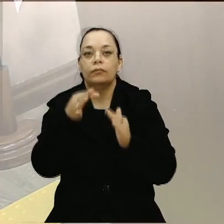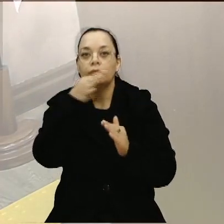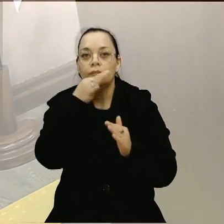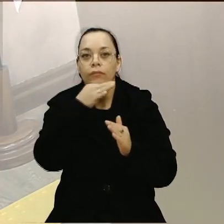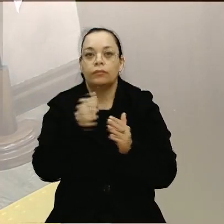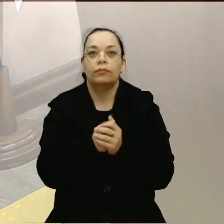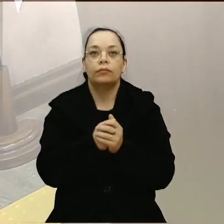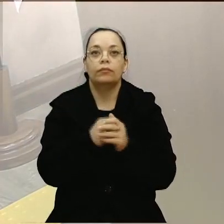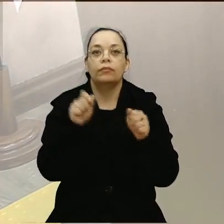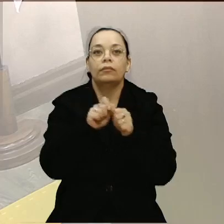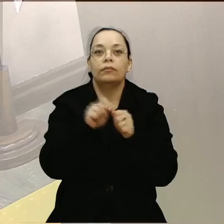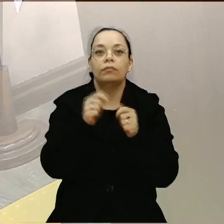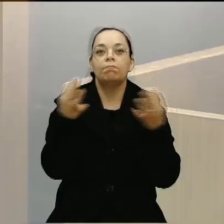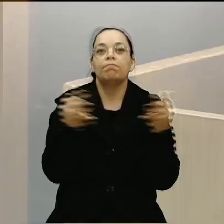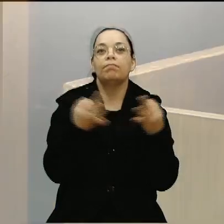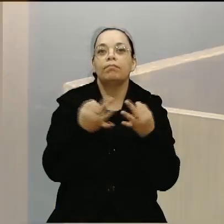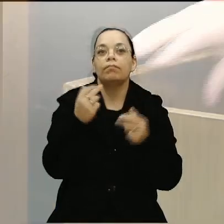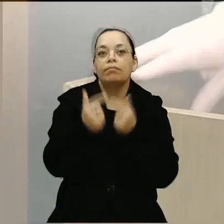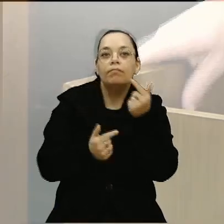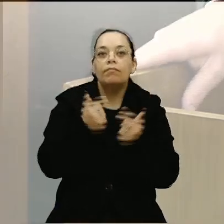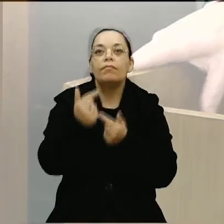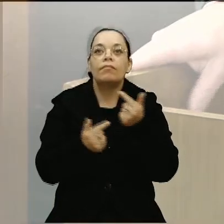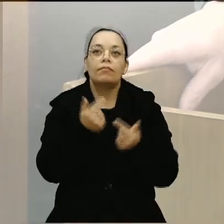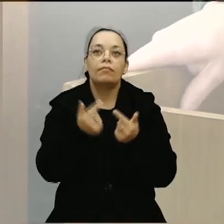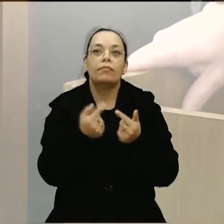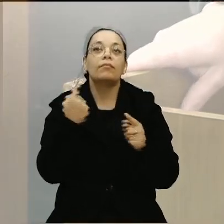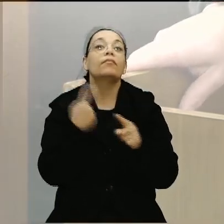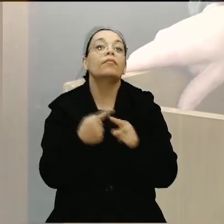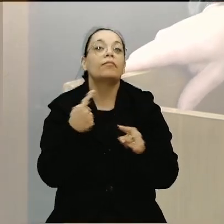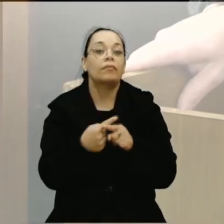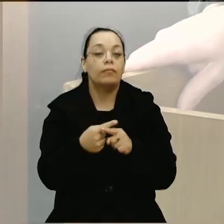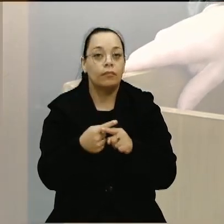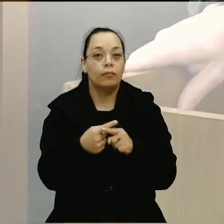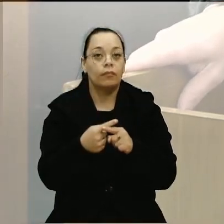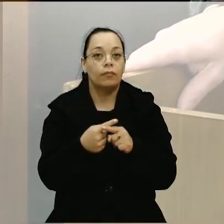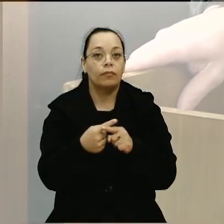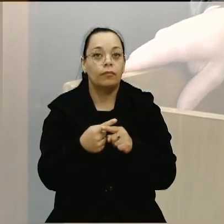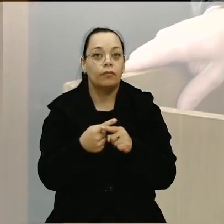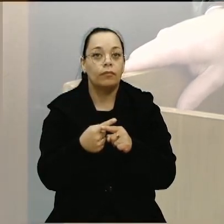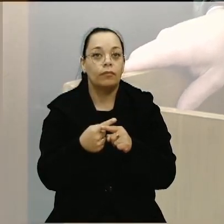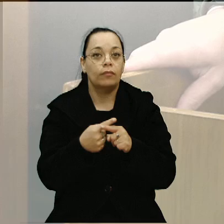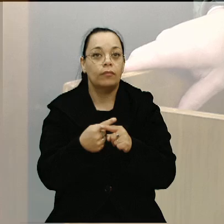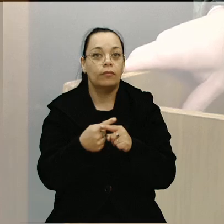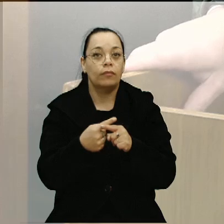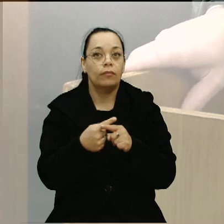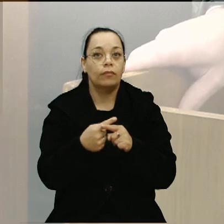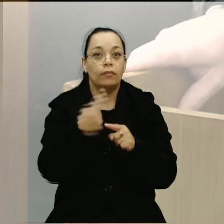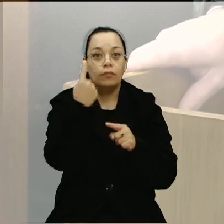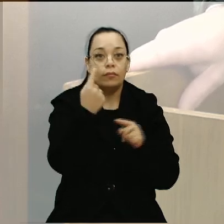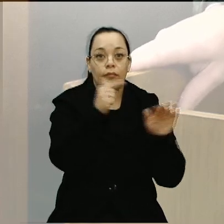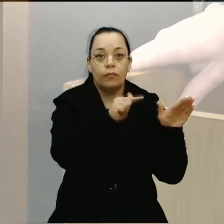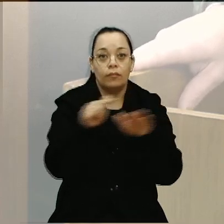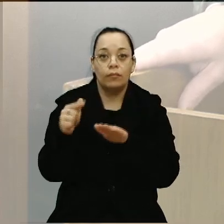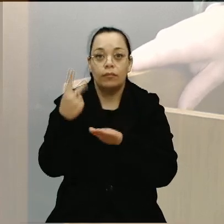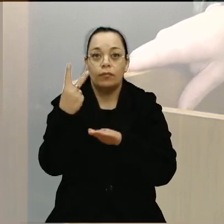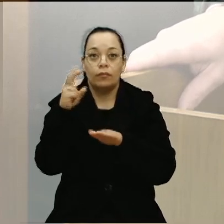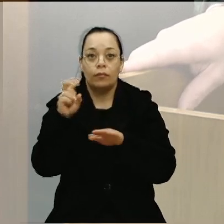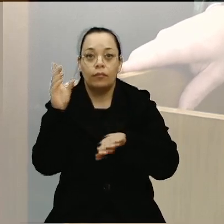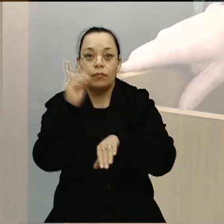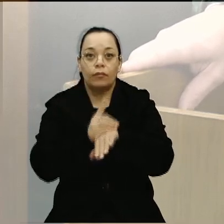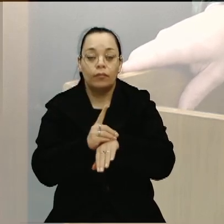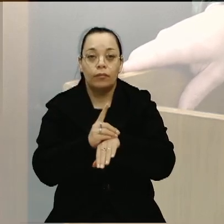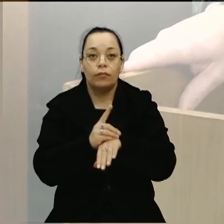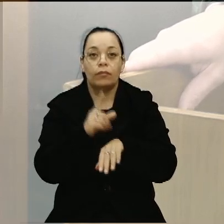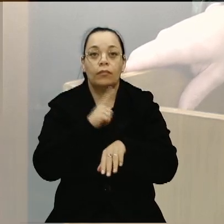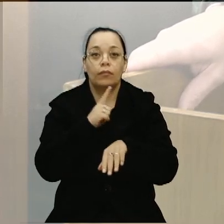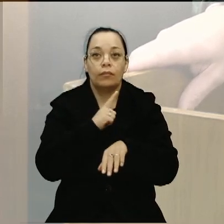vem fazendo um excelente trabalho, porque olha, não passa uma semana, 15 dias sem dar um empecilho